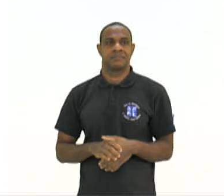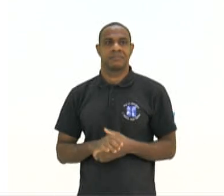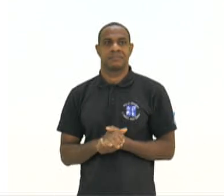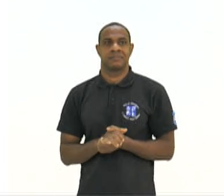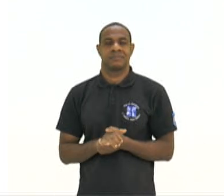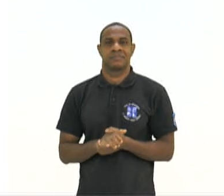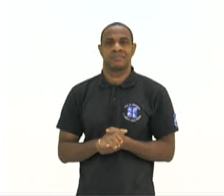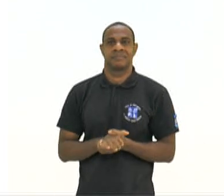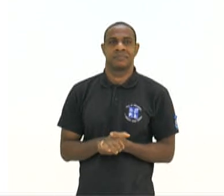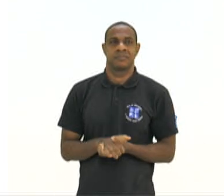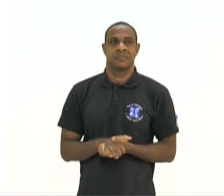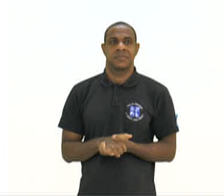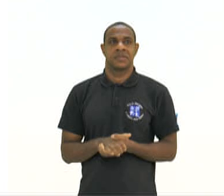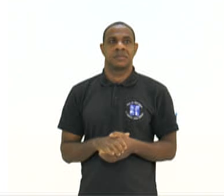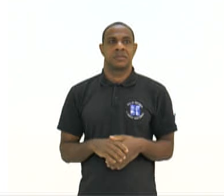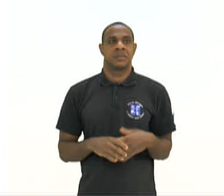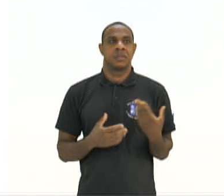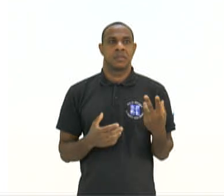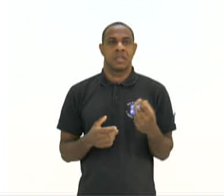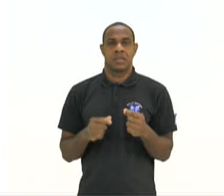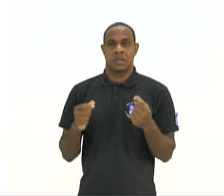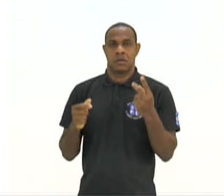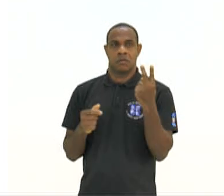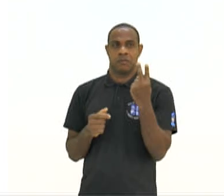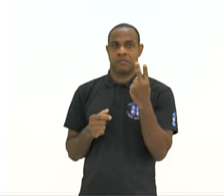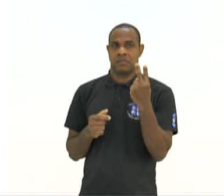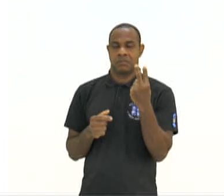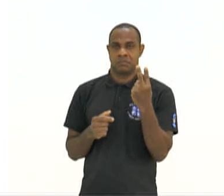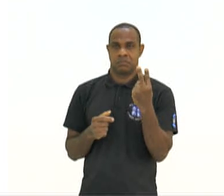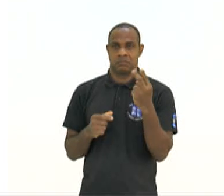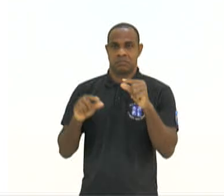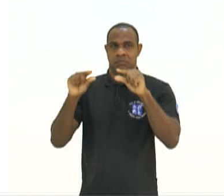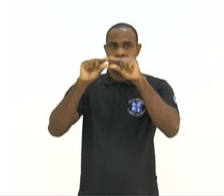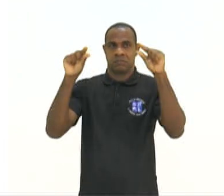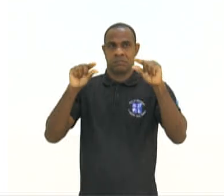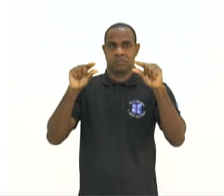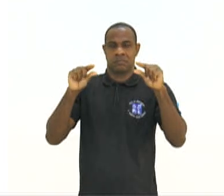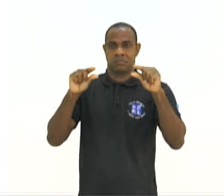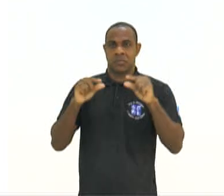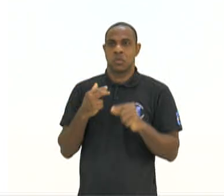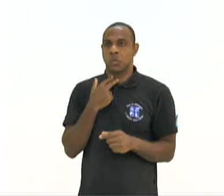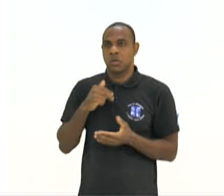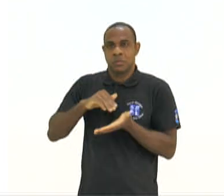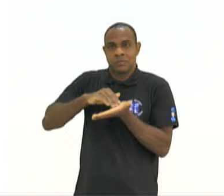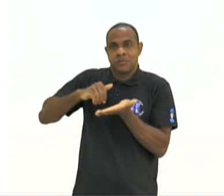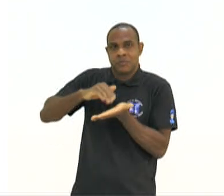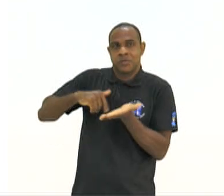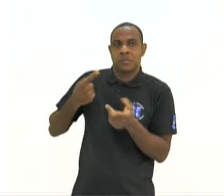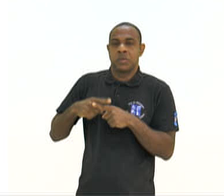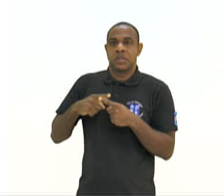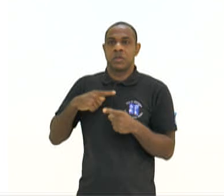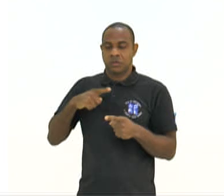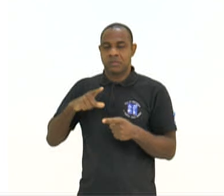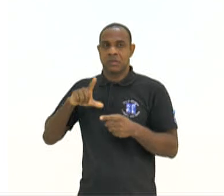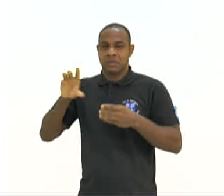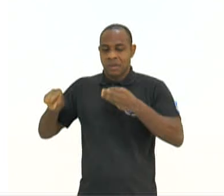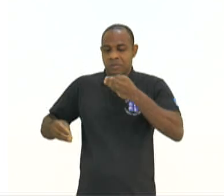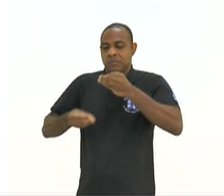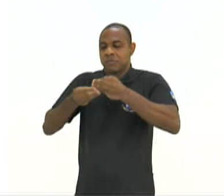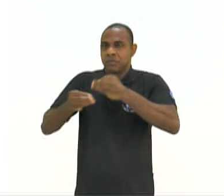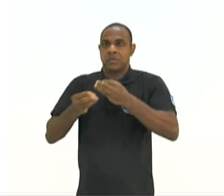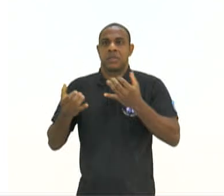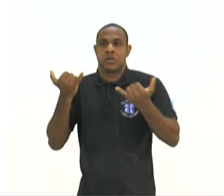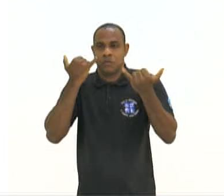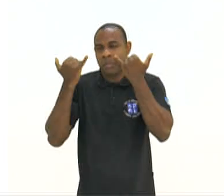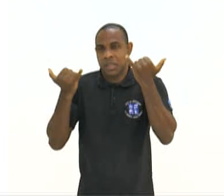nós não podemos omitir, porque quando nós falamos do that, nós estamos adicionando a informação consequente da